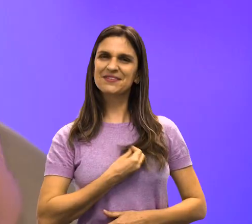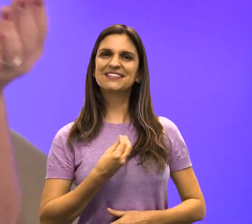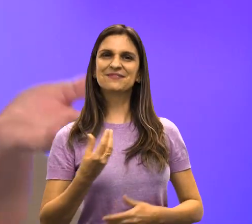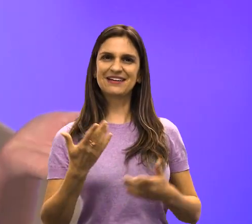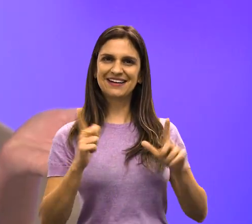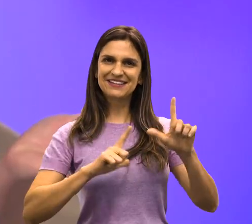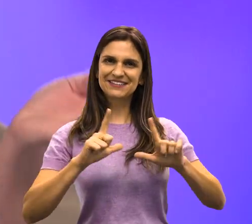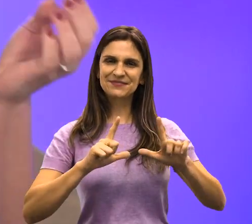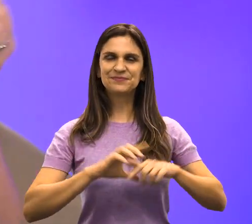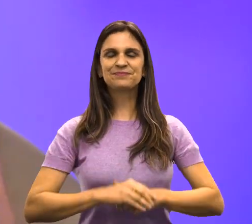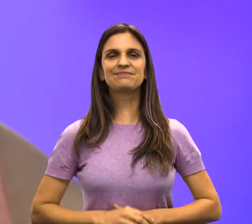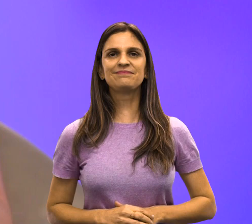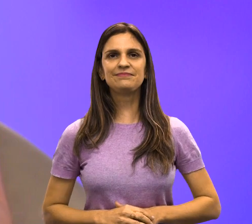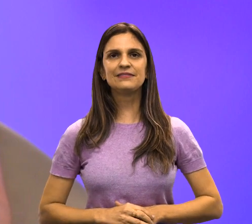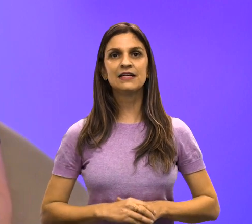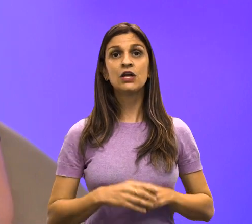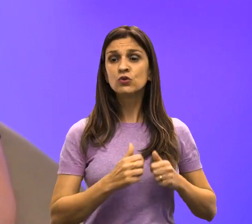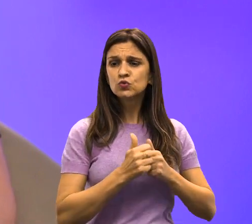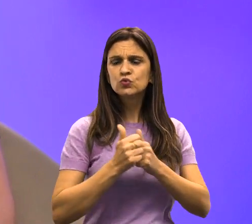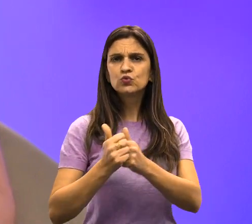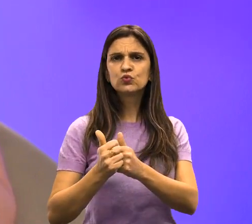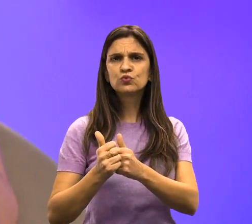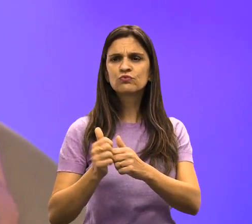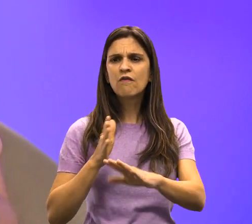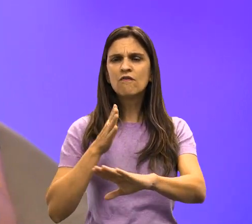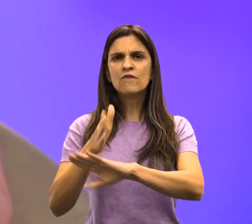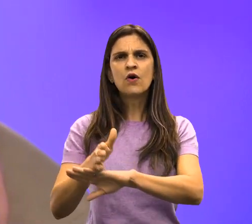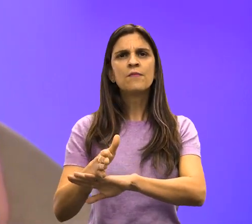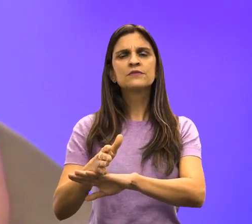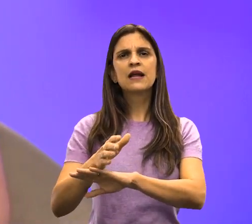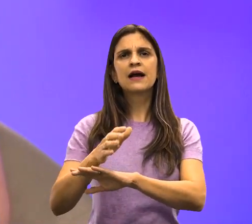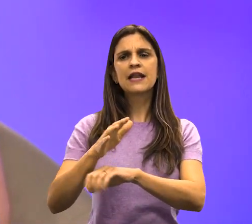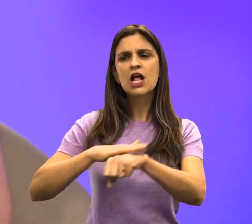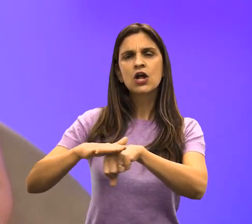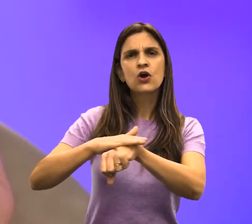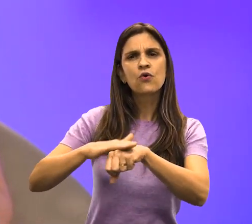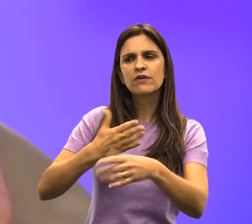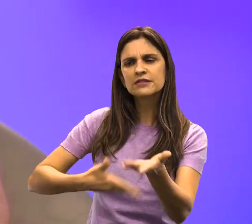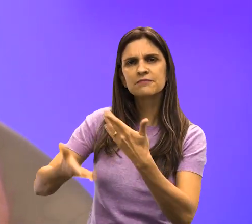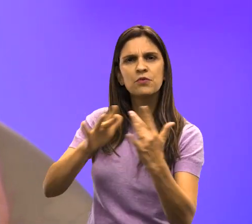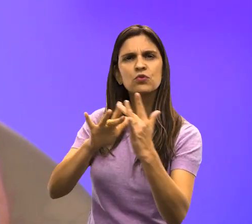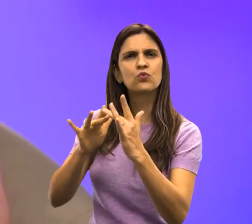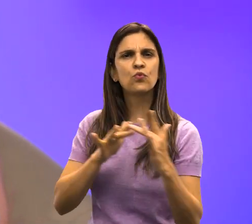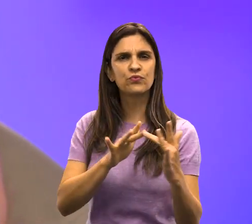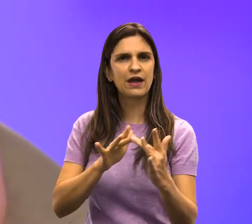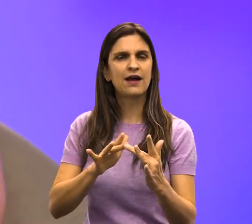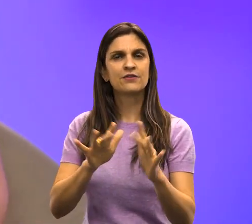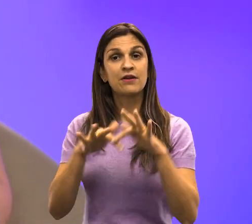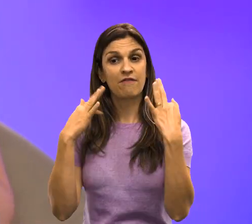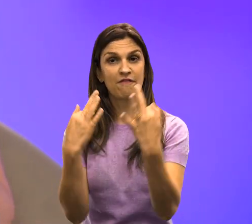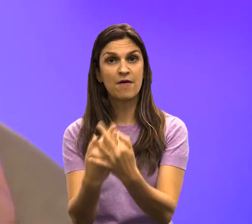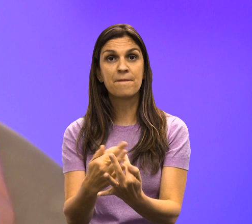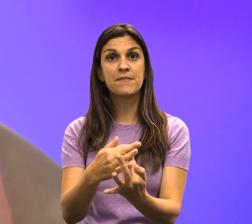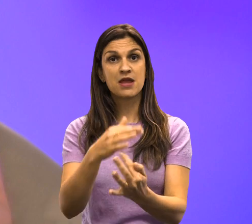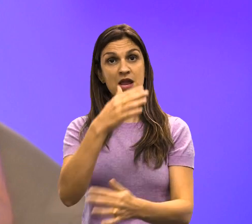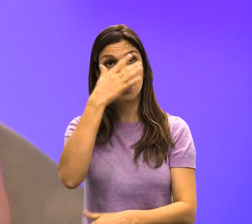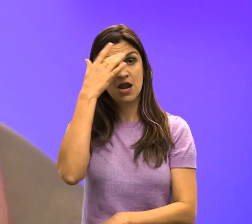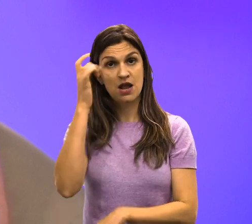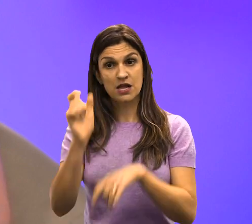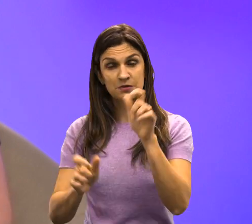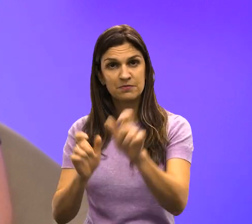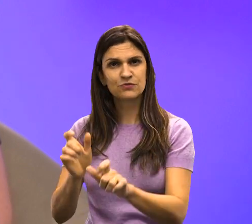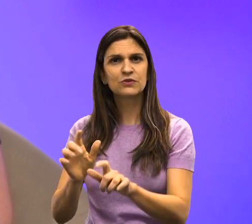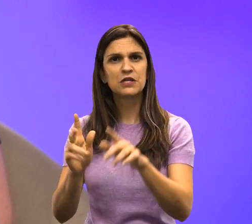vocês. Nós acompanhamos o vereador em conversa com pais e professores sobre a sua atuação para o fortalecimento